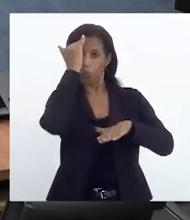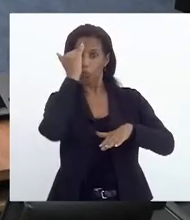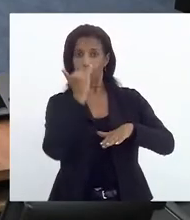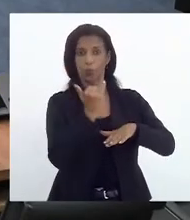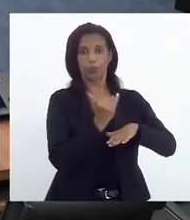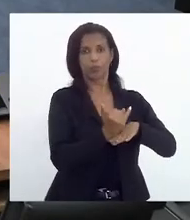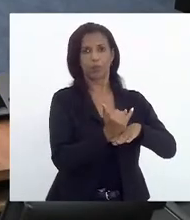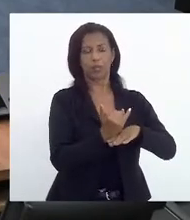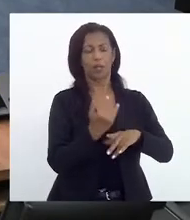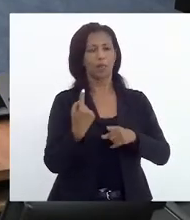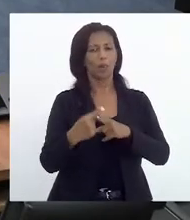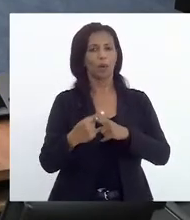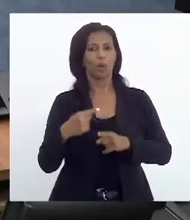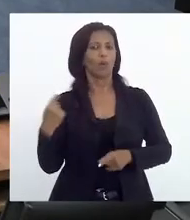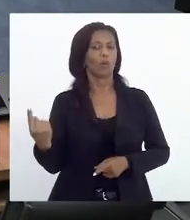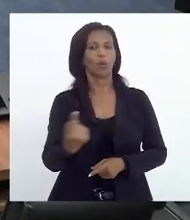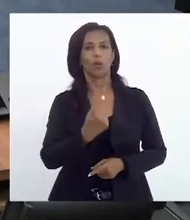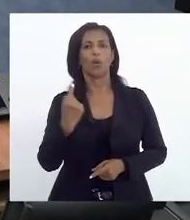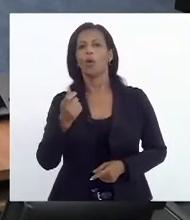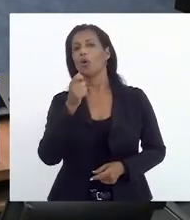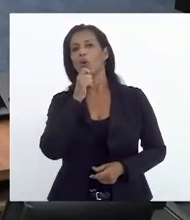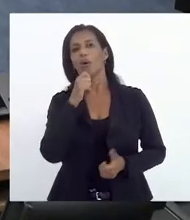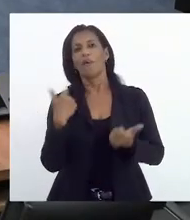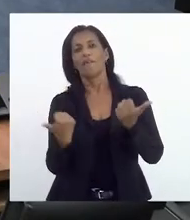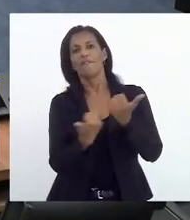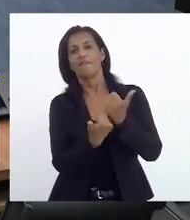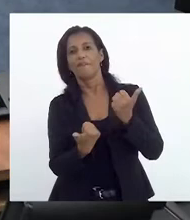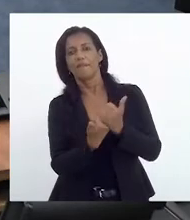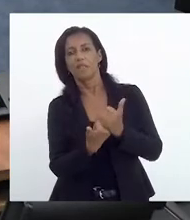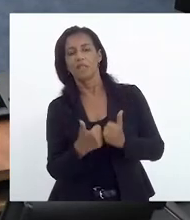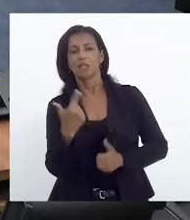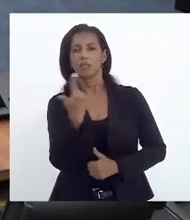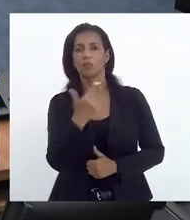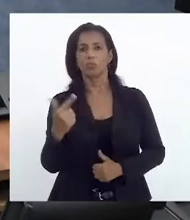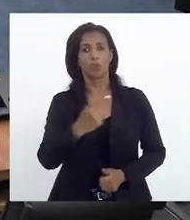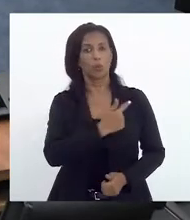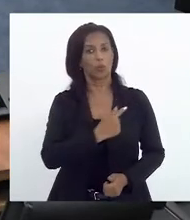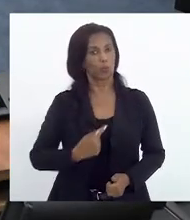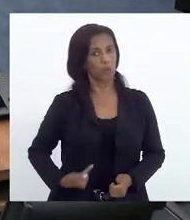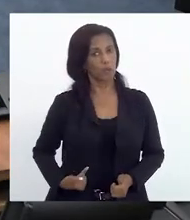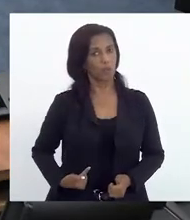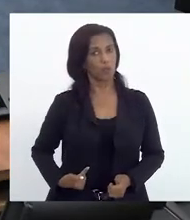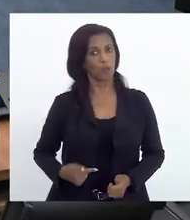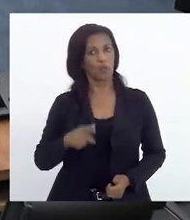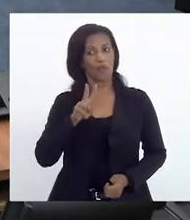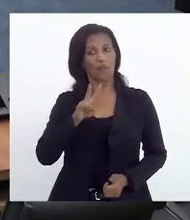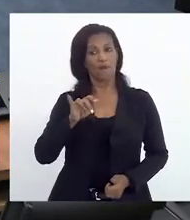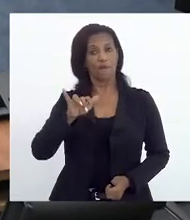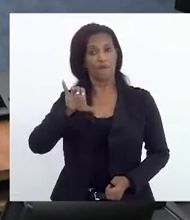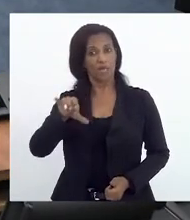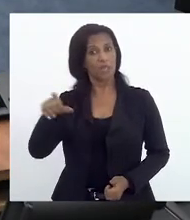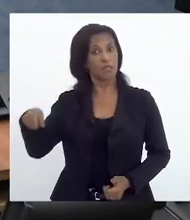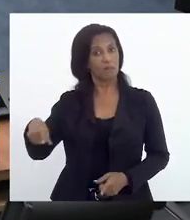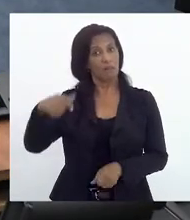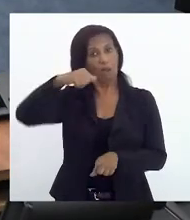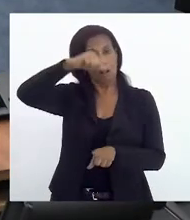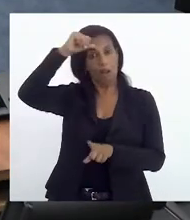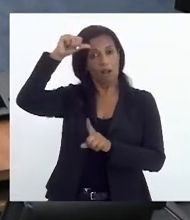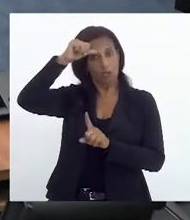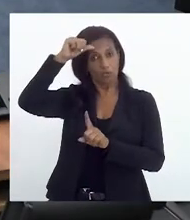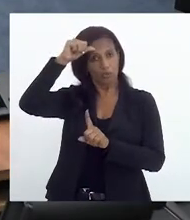Porque nós não temos Vice governador vice-governador era o Cláudio Castro